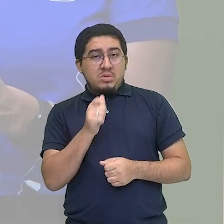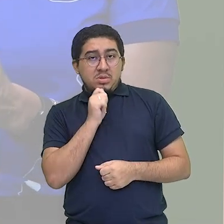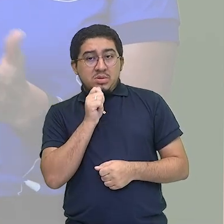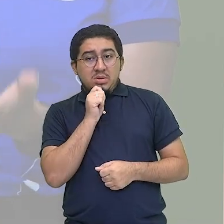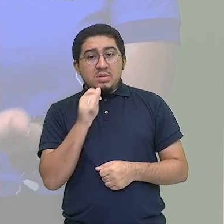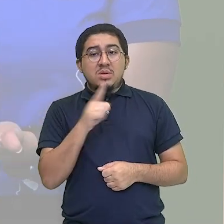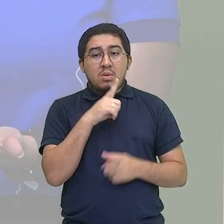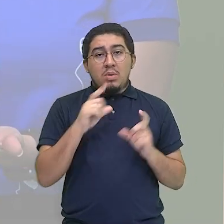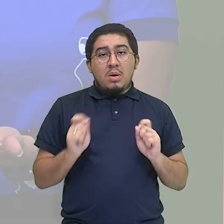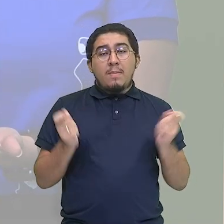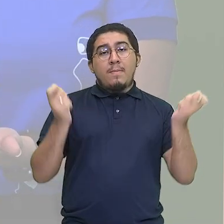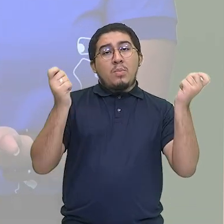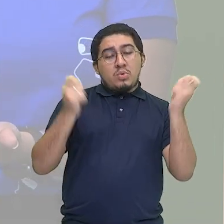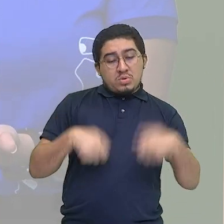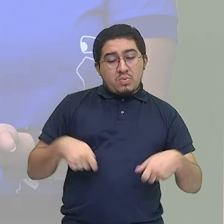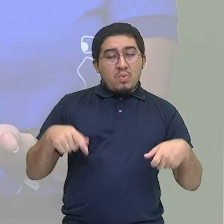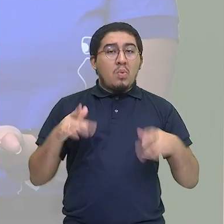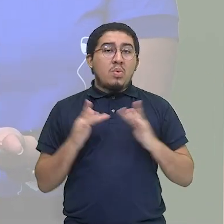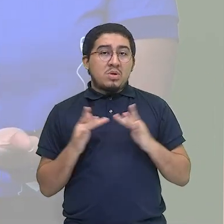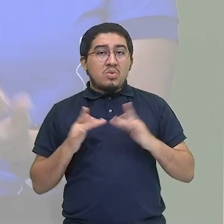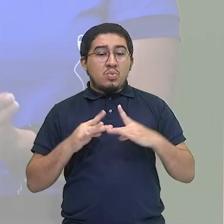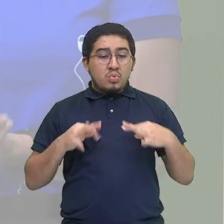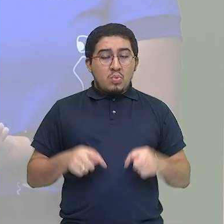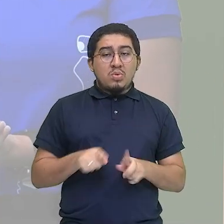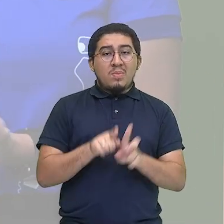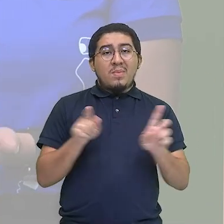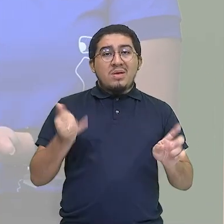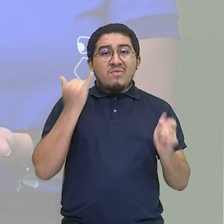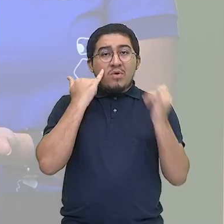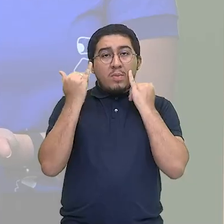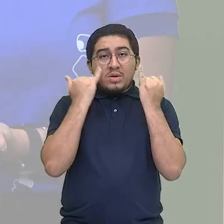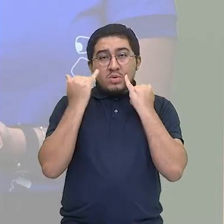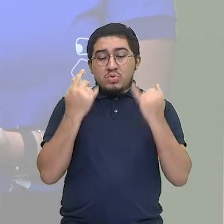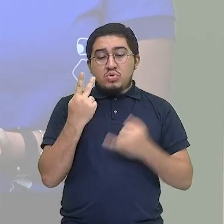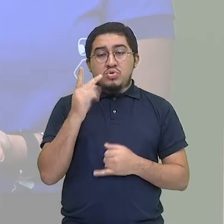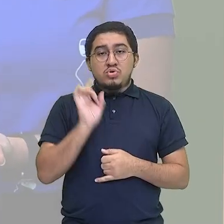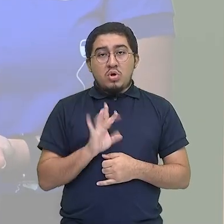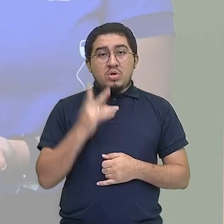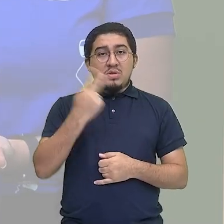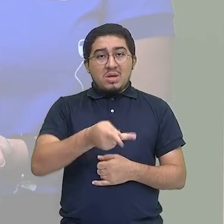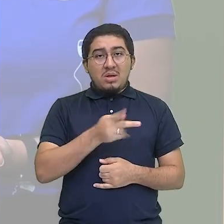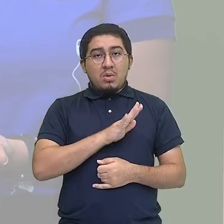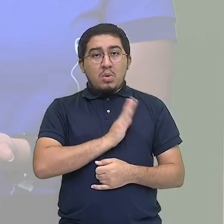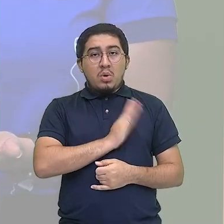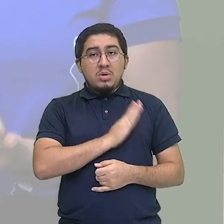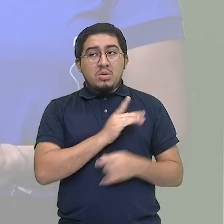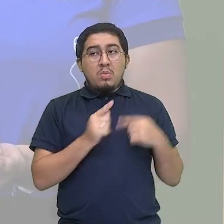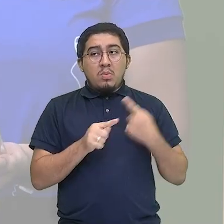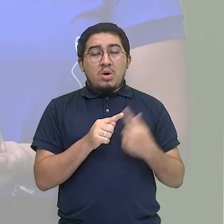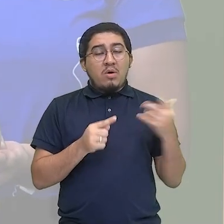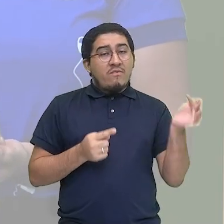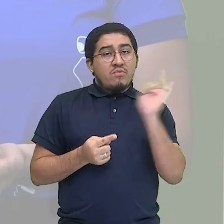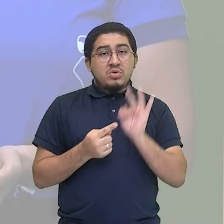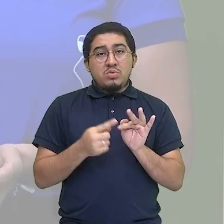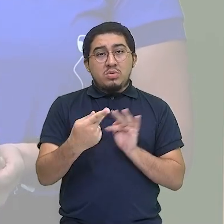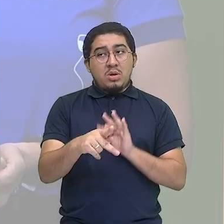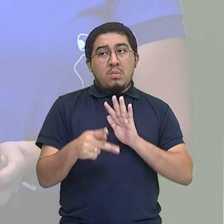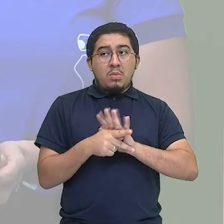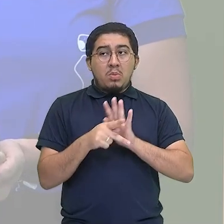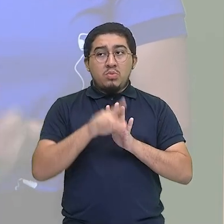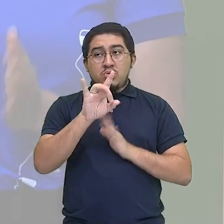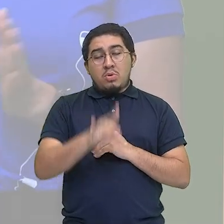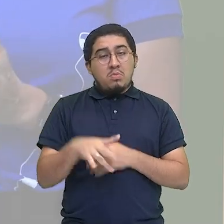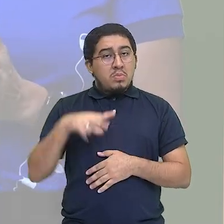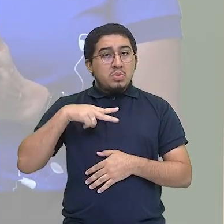livro inteiro, ela só tem acesso à informação do capítulo 2. Por quê? Porque só vai desempenhar a função que está ali no